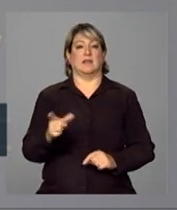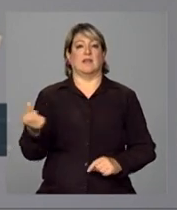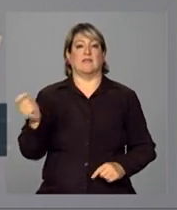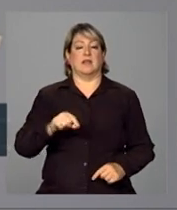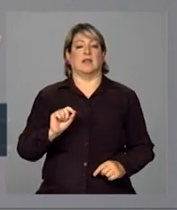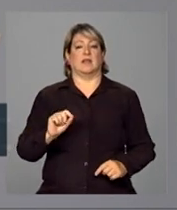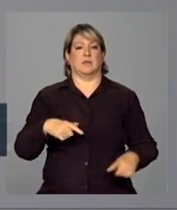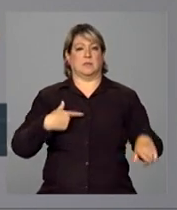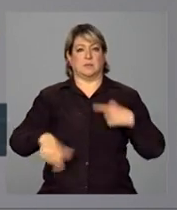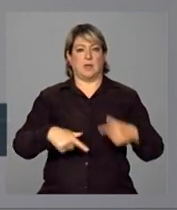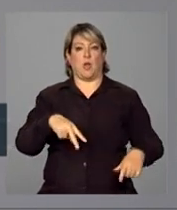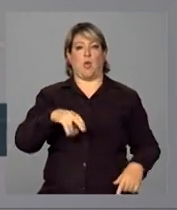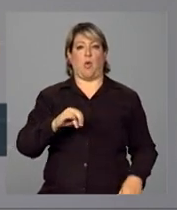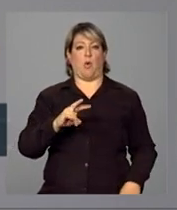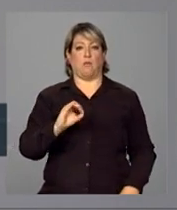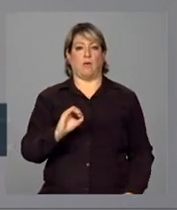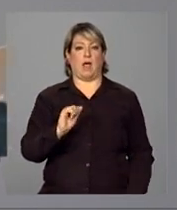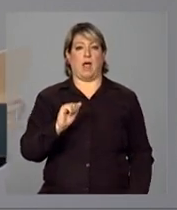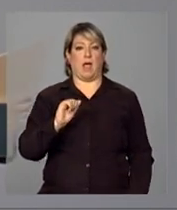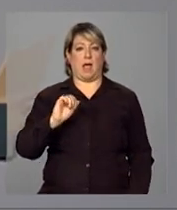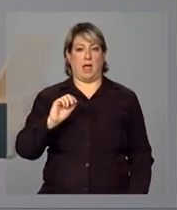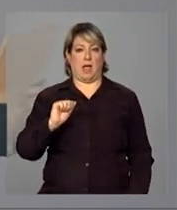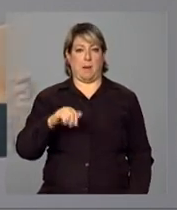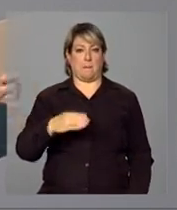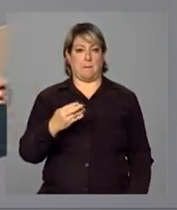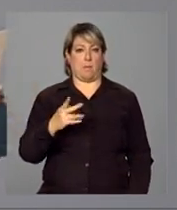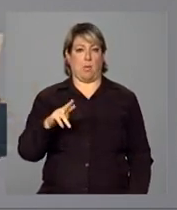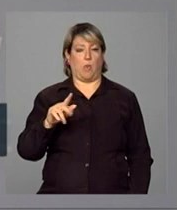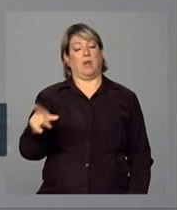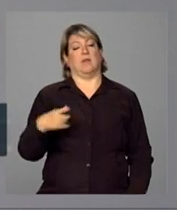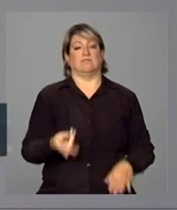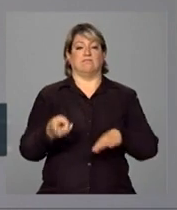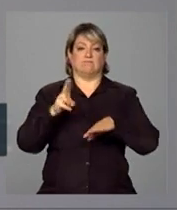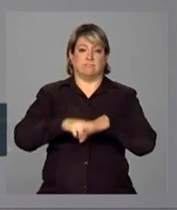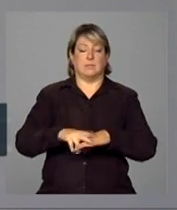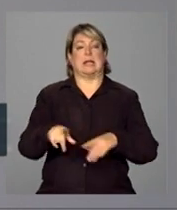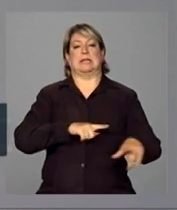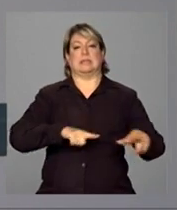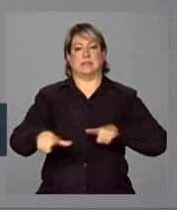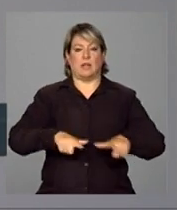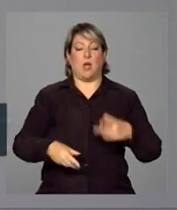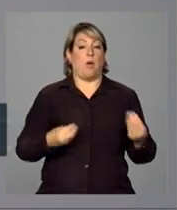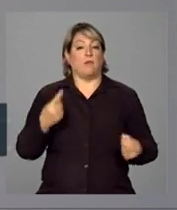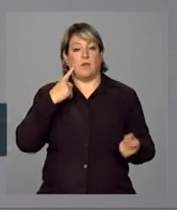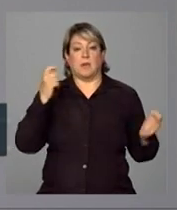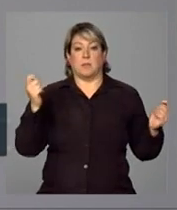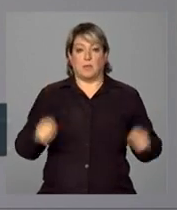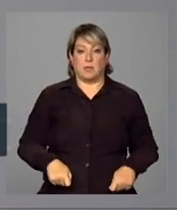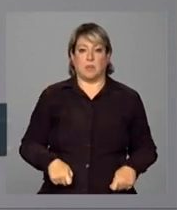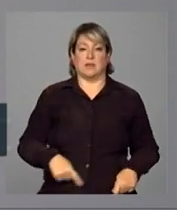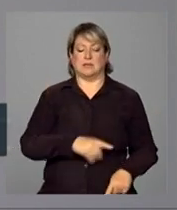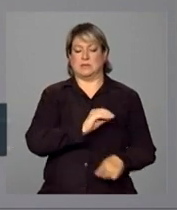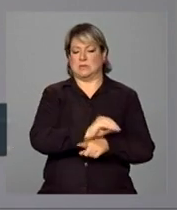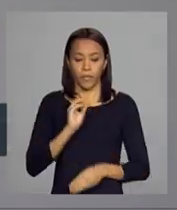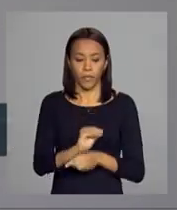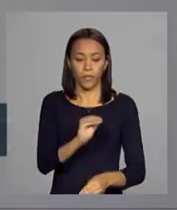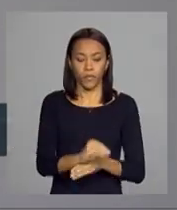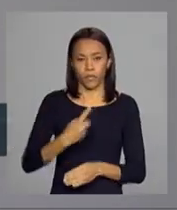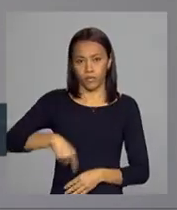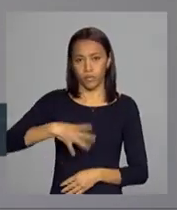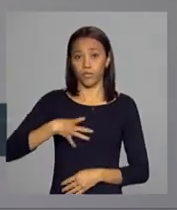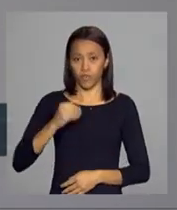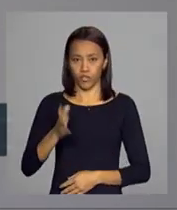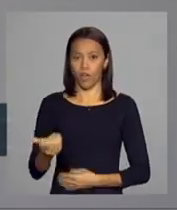para Novo Hamburgo construir a sua vida. Enviuvou, trabalhou como podia, foi pai e mãe para os seus filhos, como ela